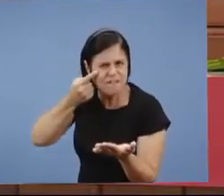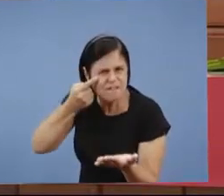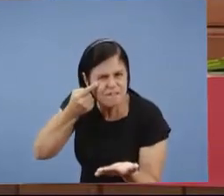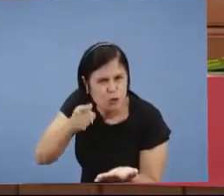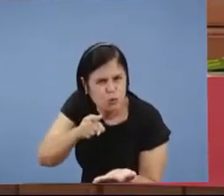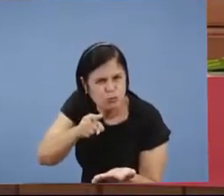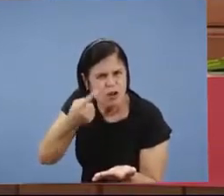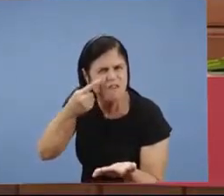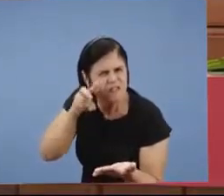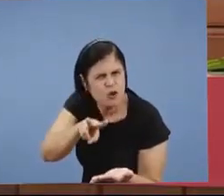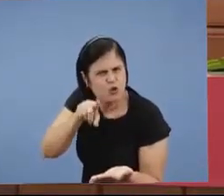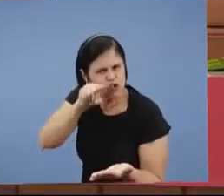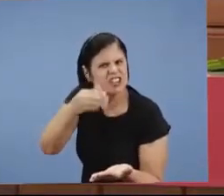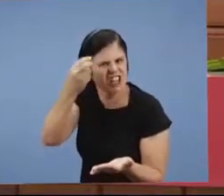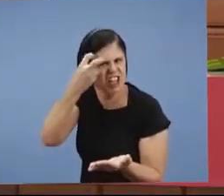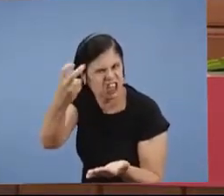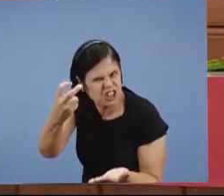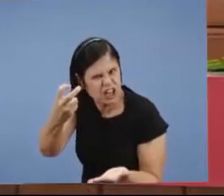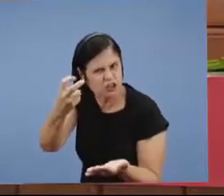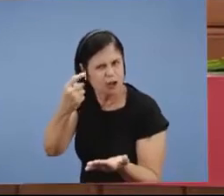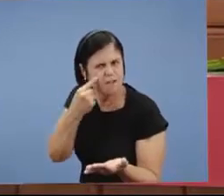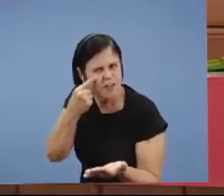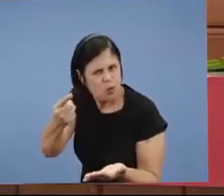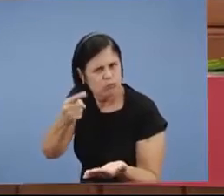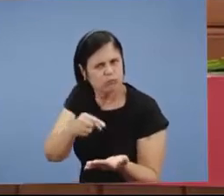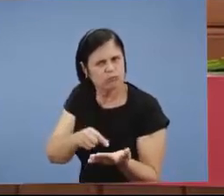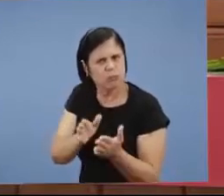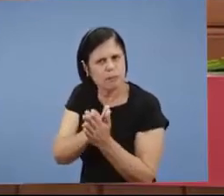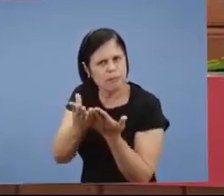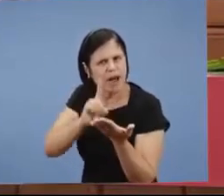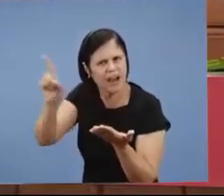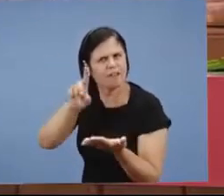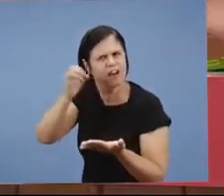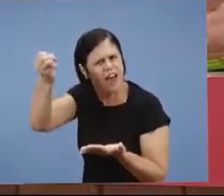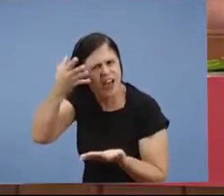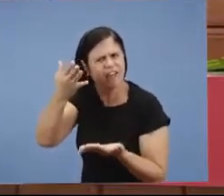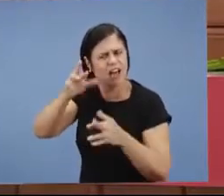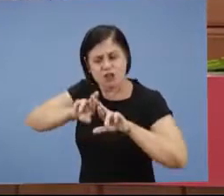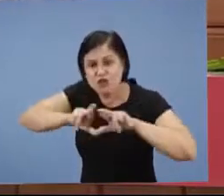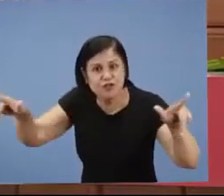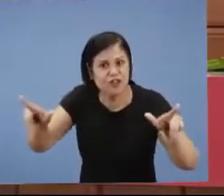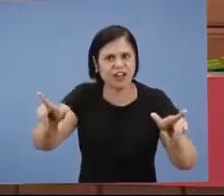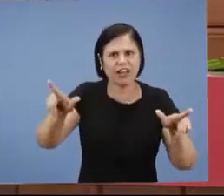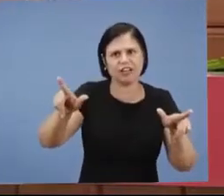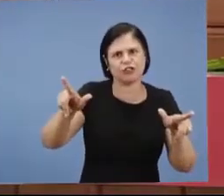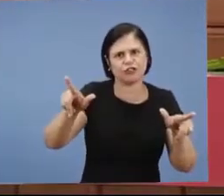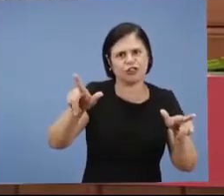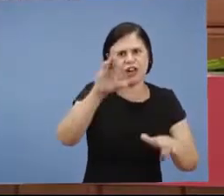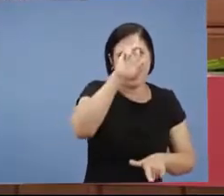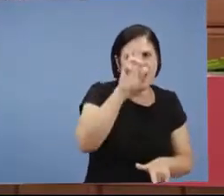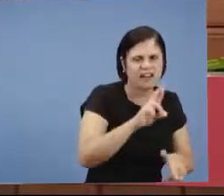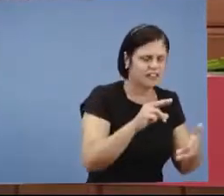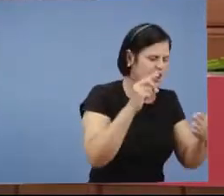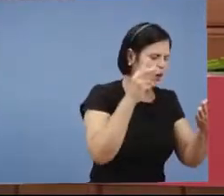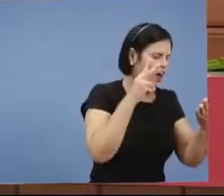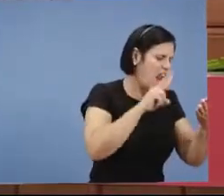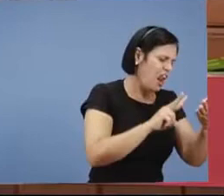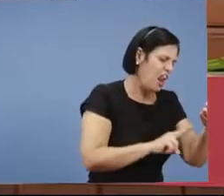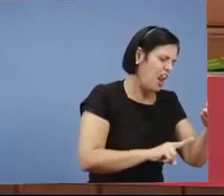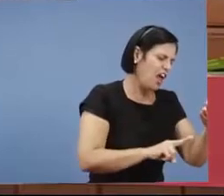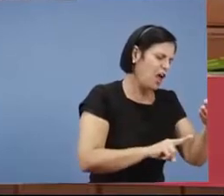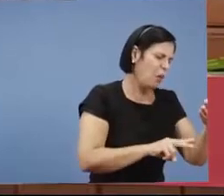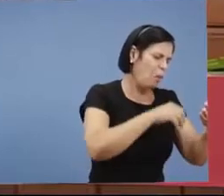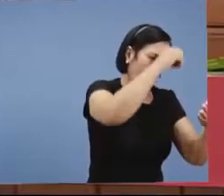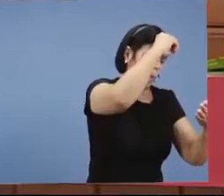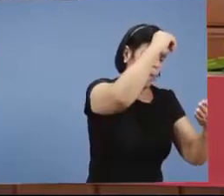viu, sabido? Olha aqui, palavra revelada, é diferente de letra. Será que vocês não entenderam isso?